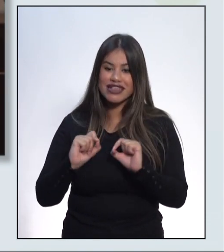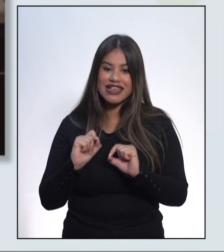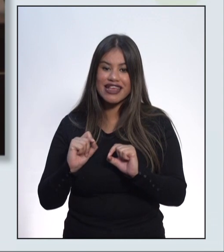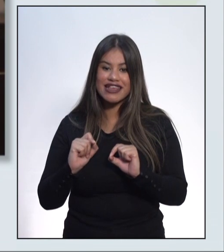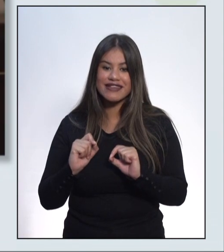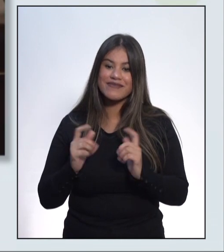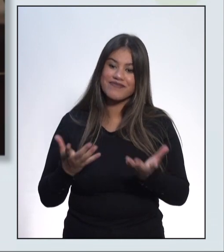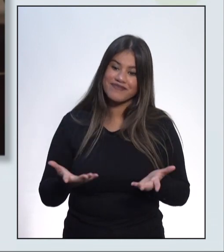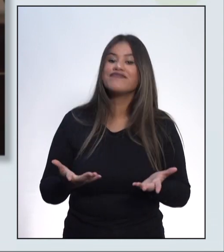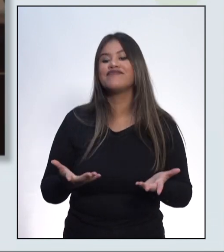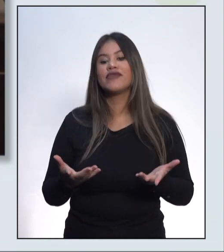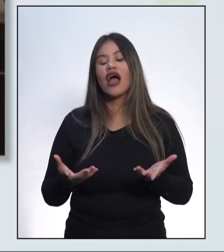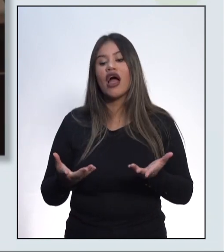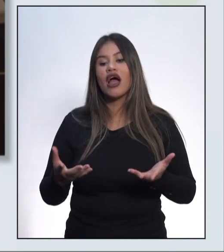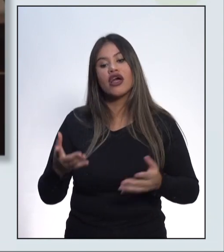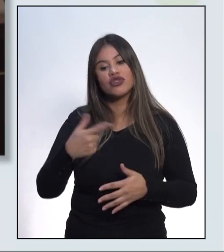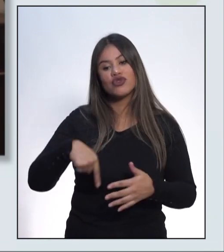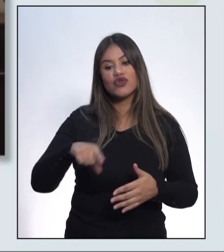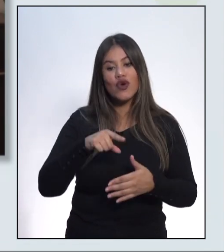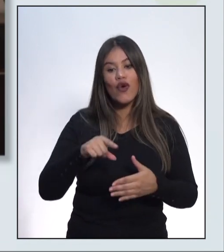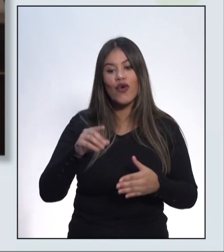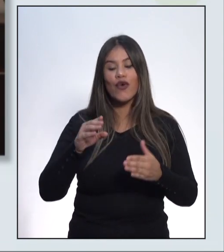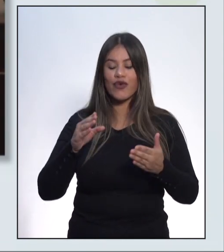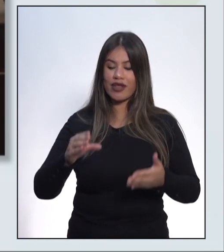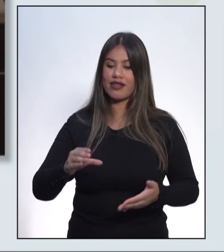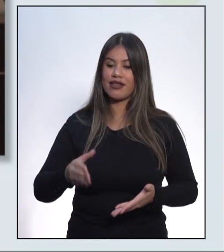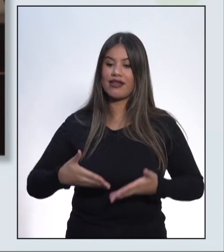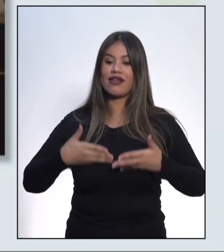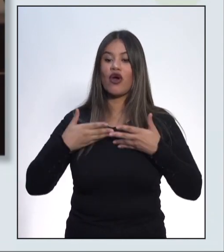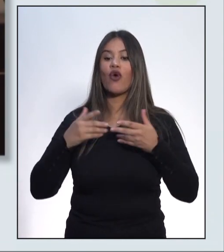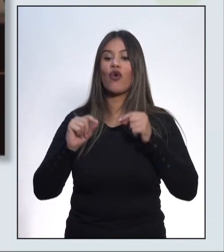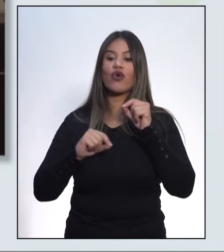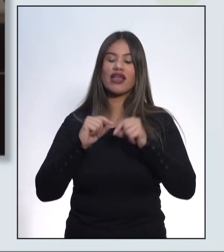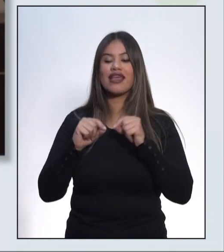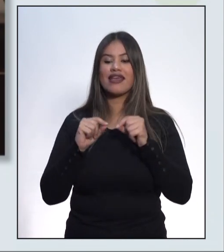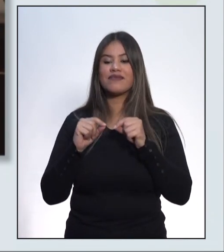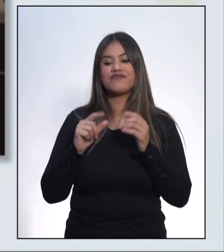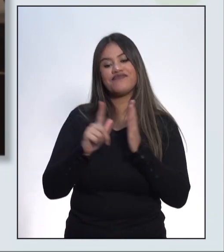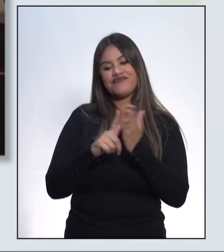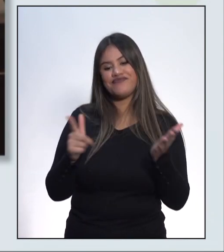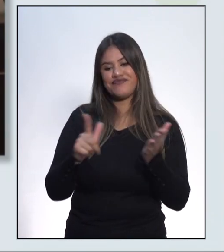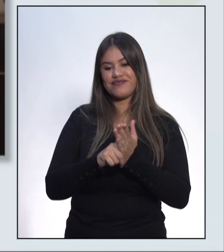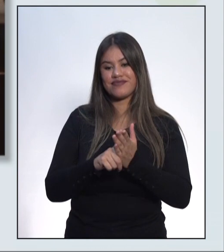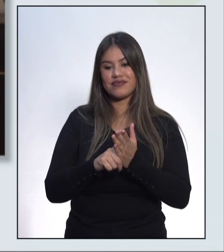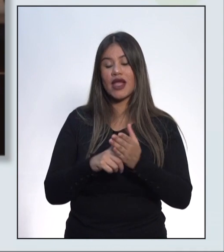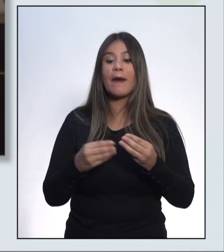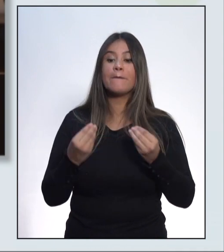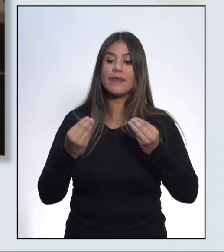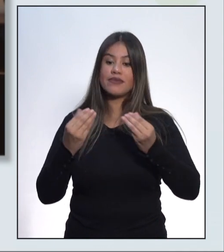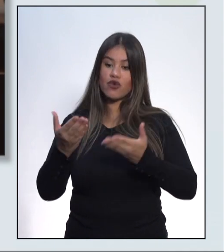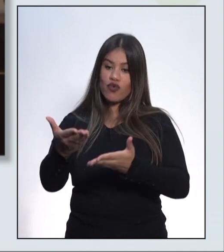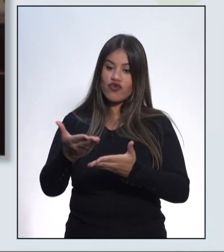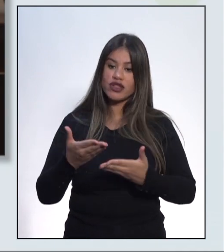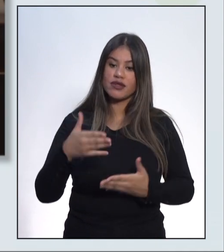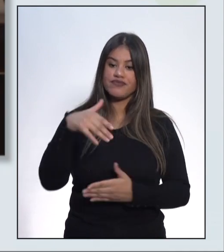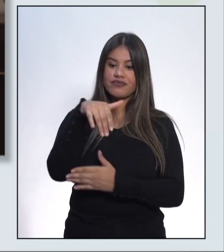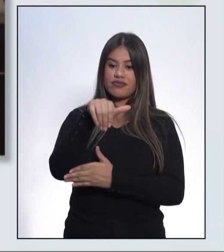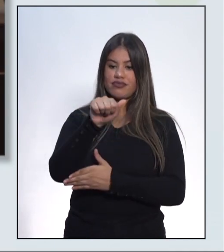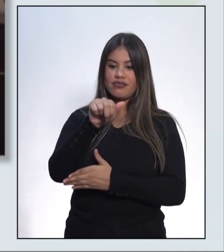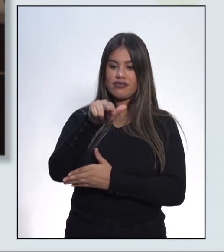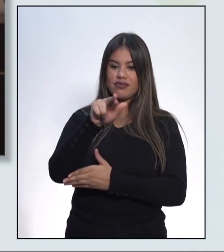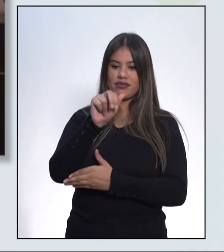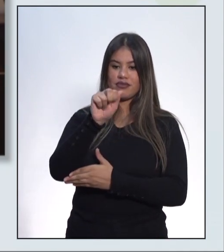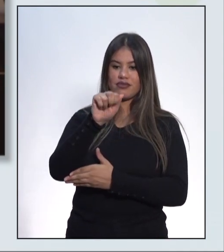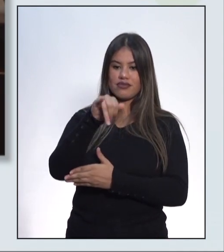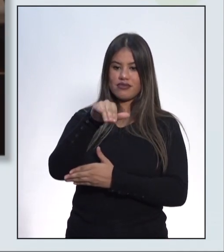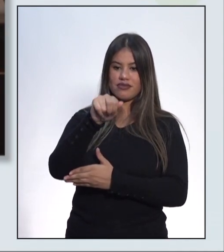numa agência de jornalismo? Para isso, nós chamamos a Mariana Ox. A Mariana, ela é designer, educadora e